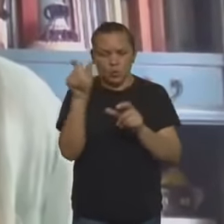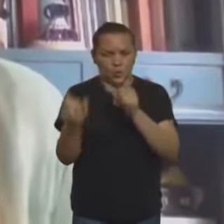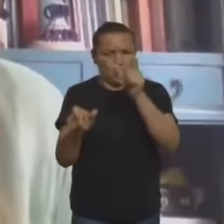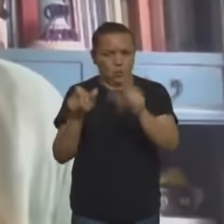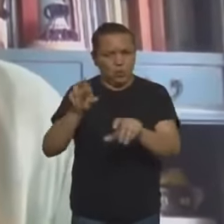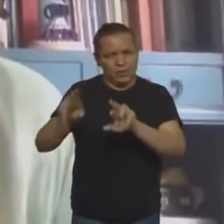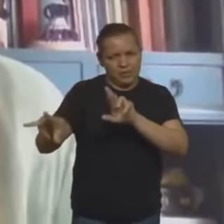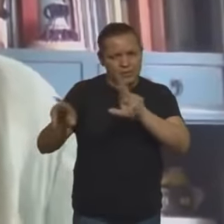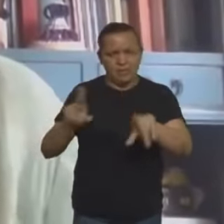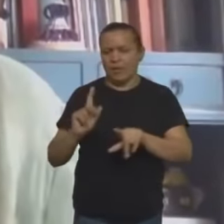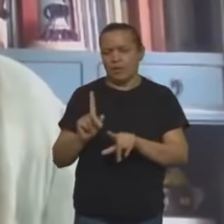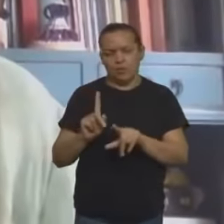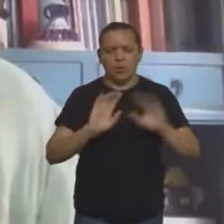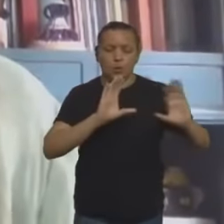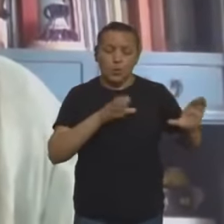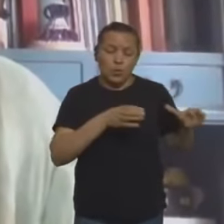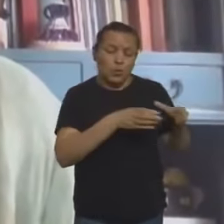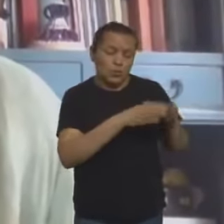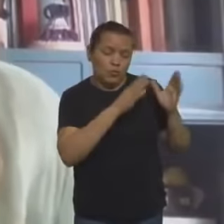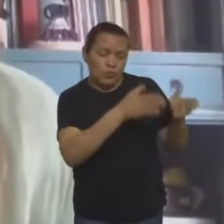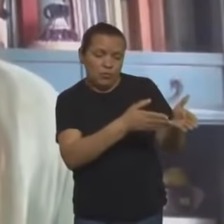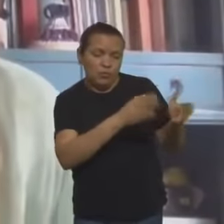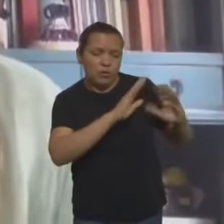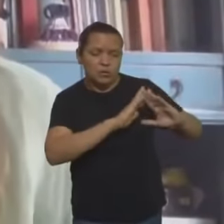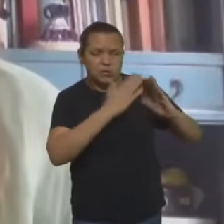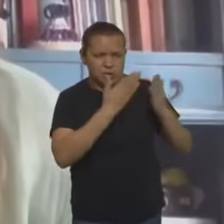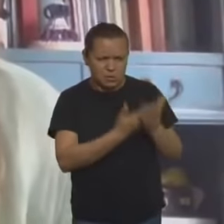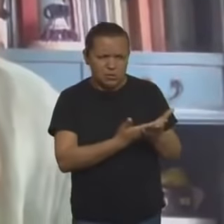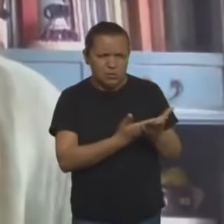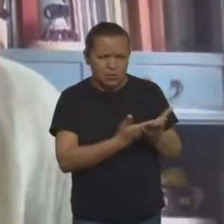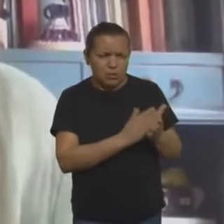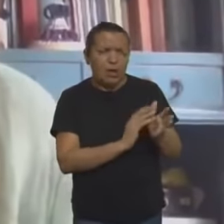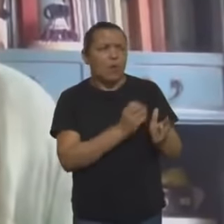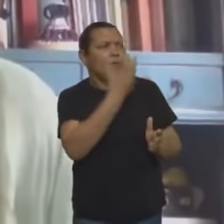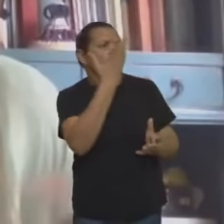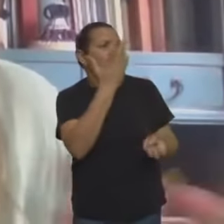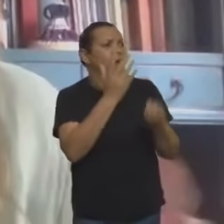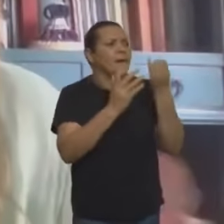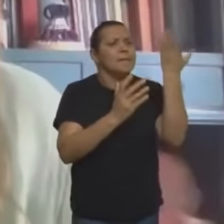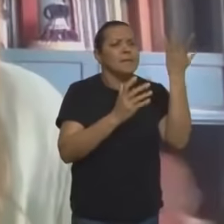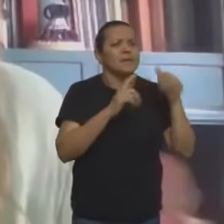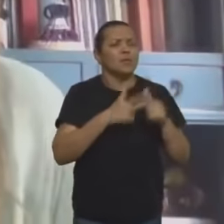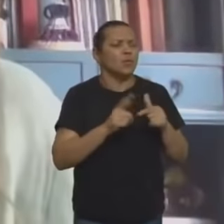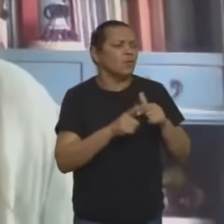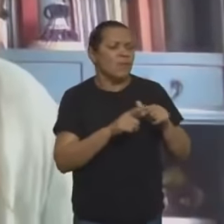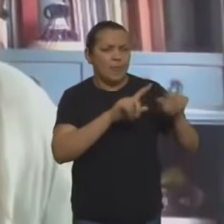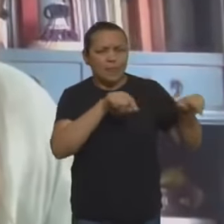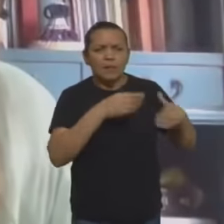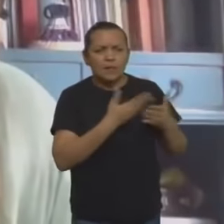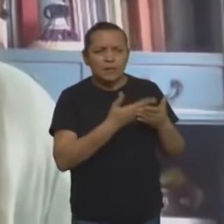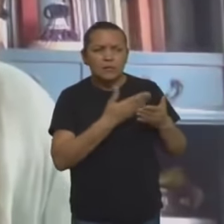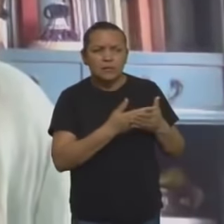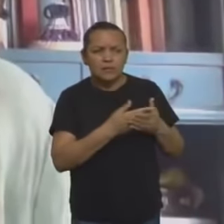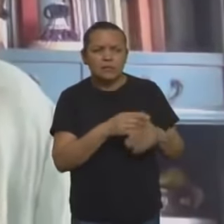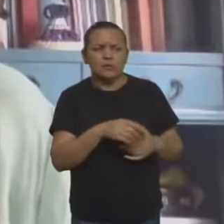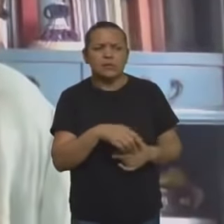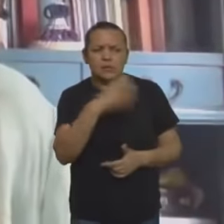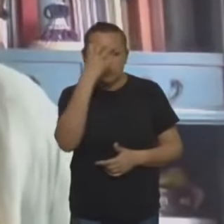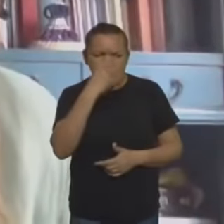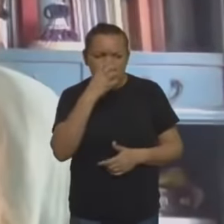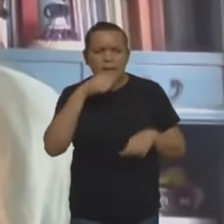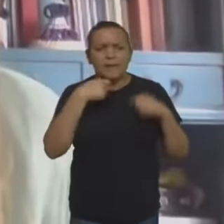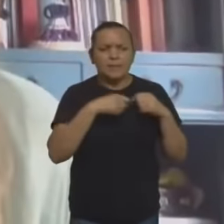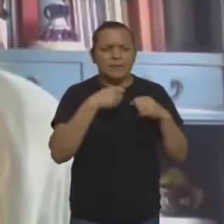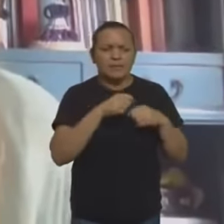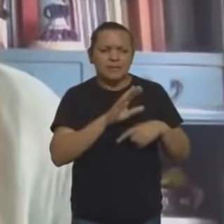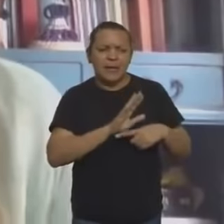A gente até mostra lá dentro das aulas, se aparecer, né, em algum momento, em alguma aula, situações mais críticas, que elas precisam